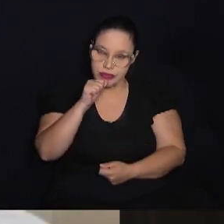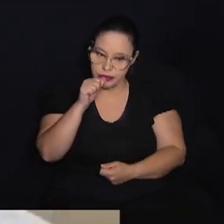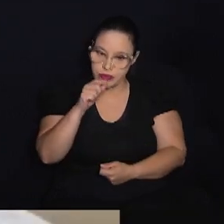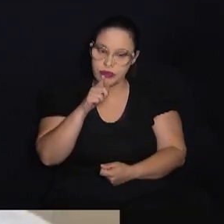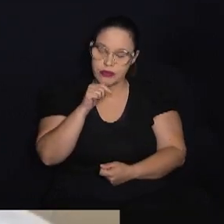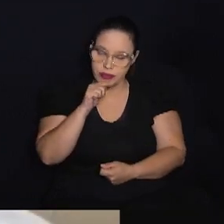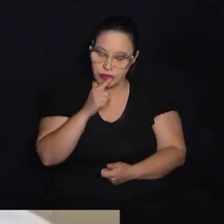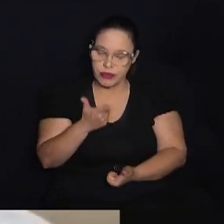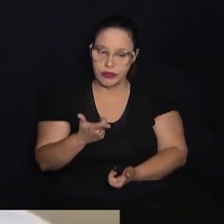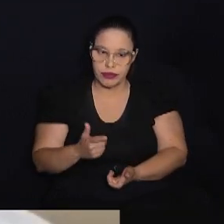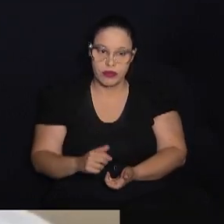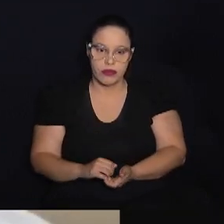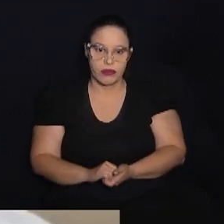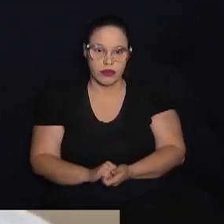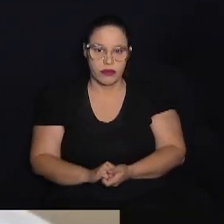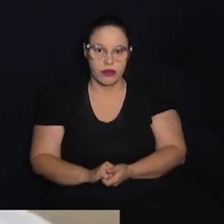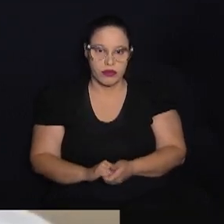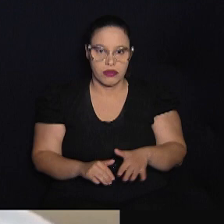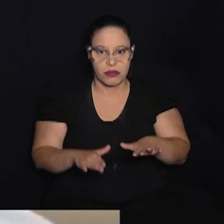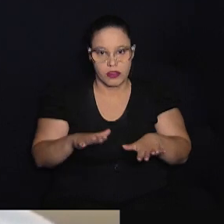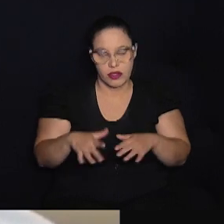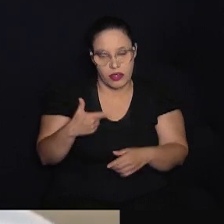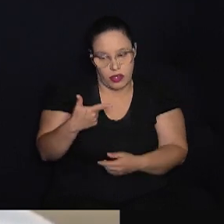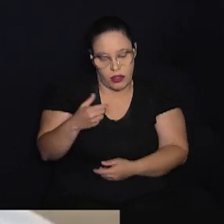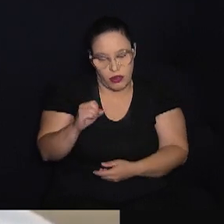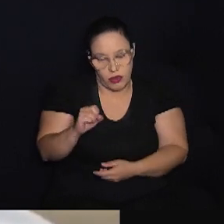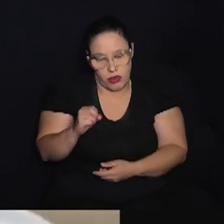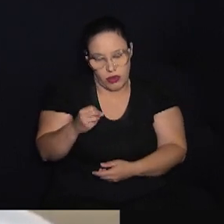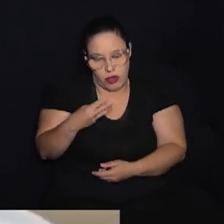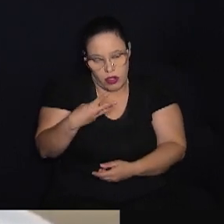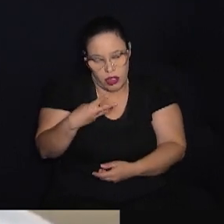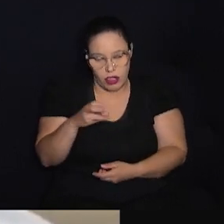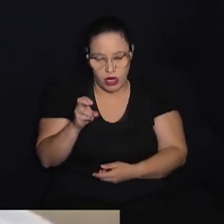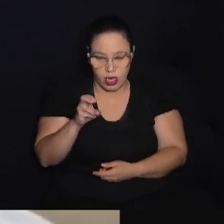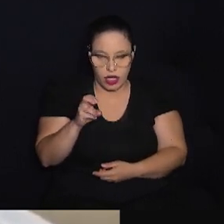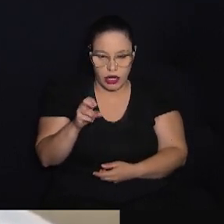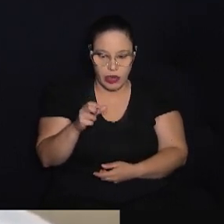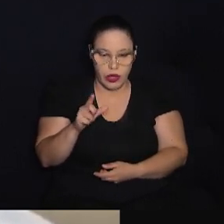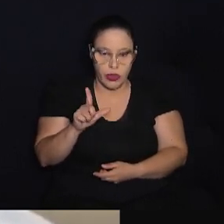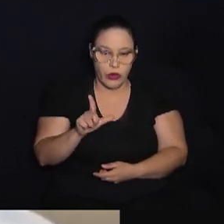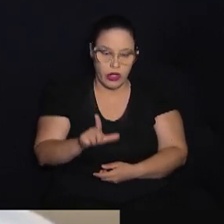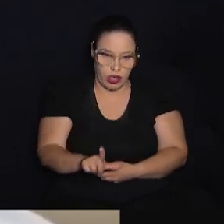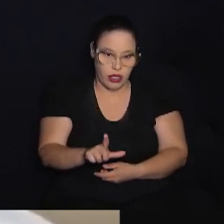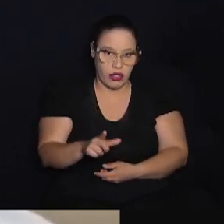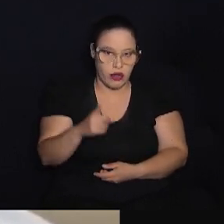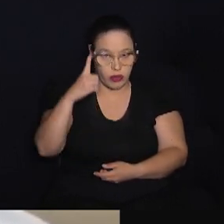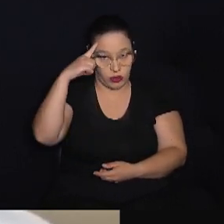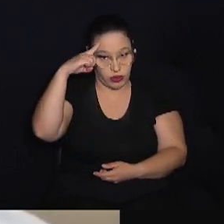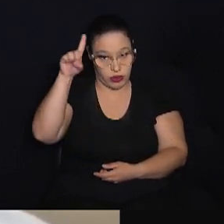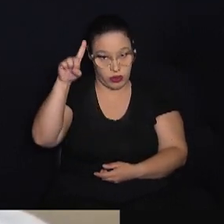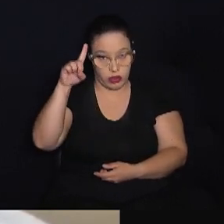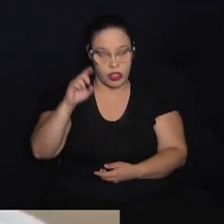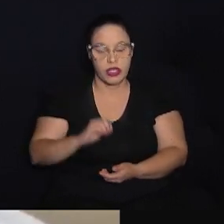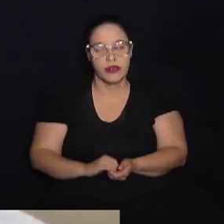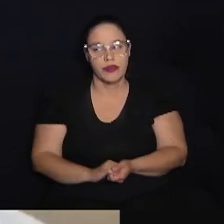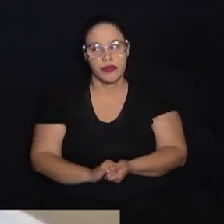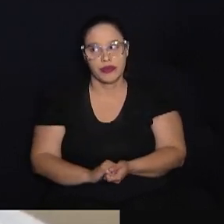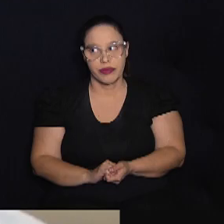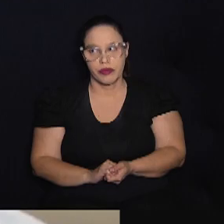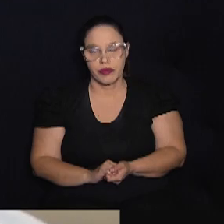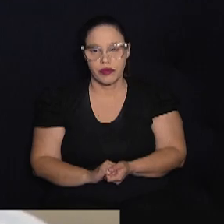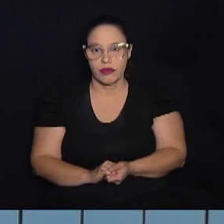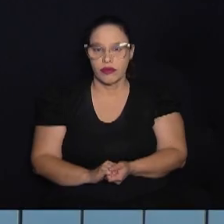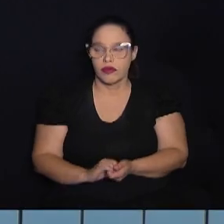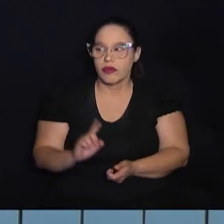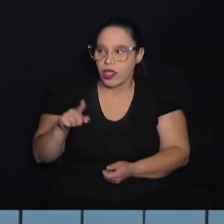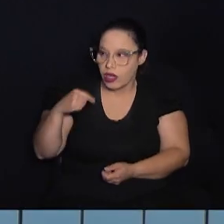ingestão de água, que vai variar aí de 2, 3 a 5 litros por dia. 2, 3 litros por dia.